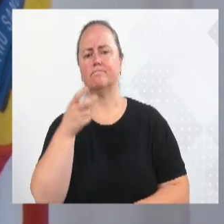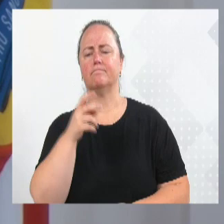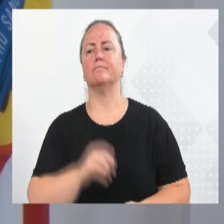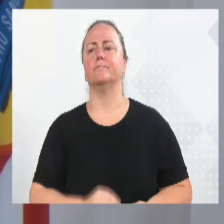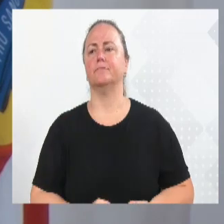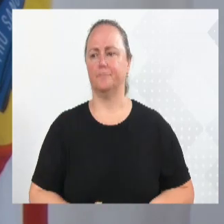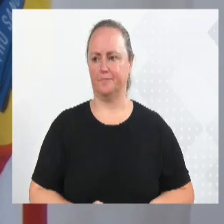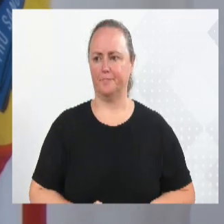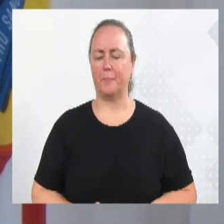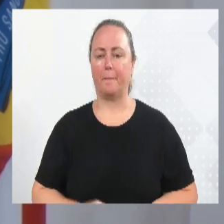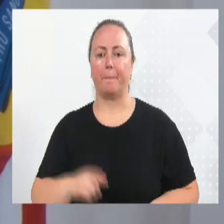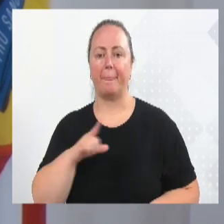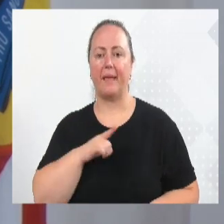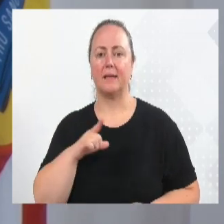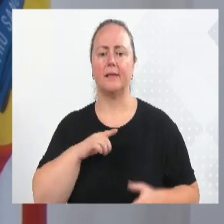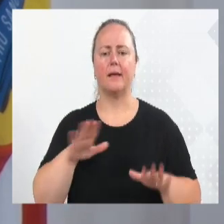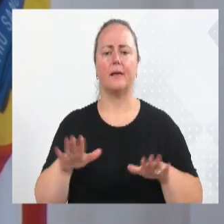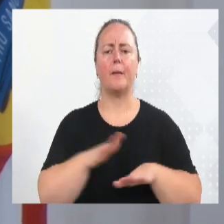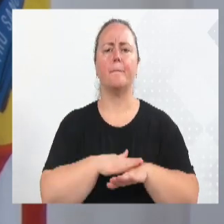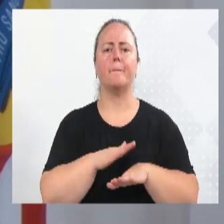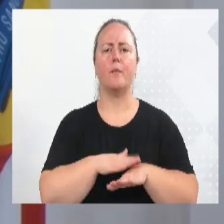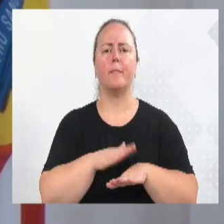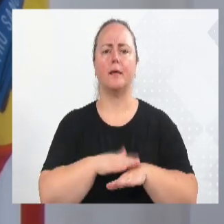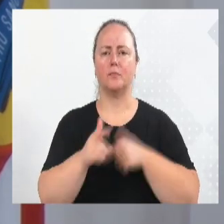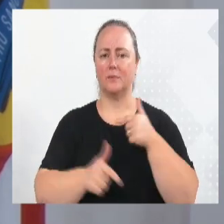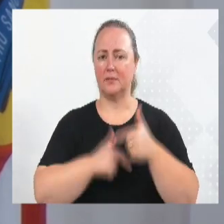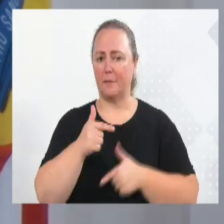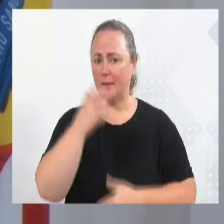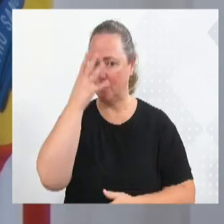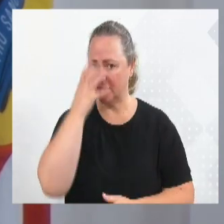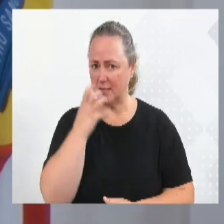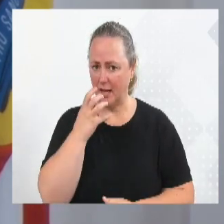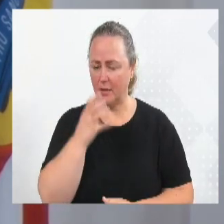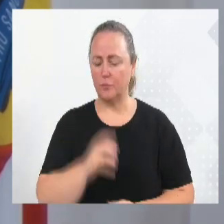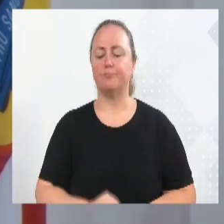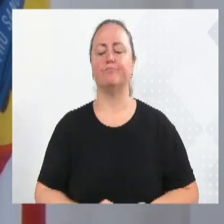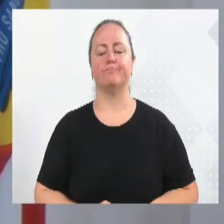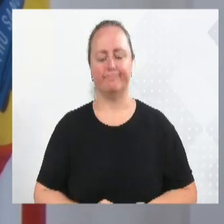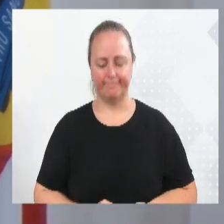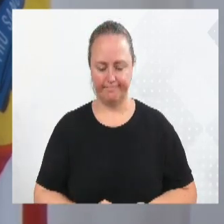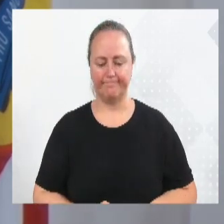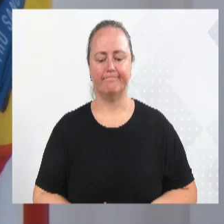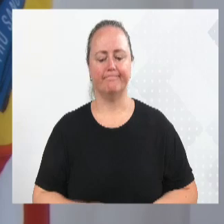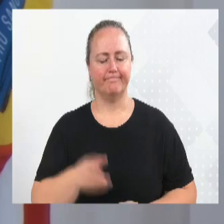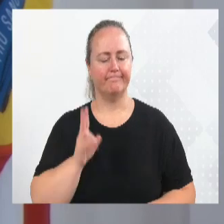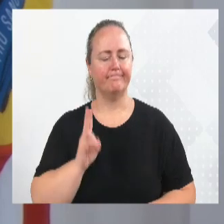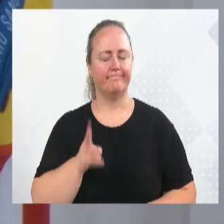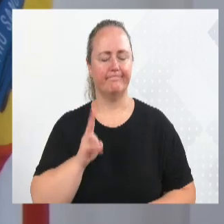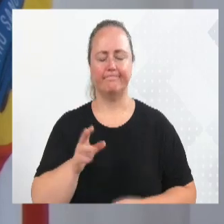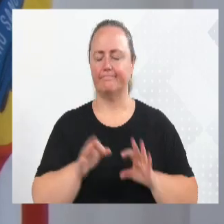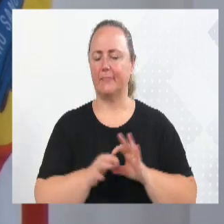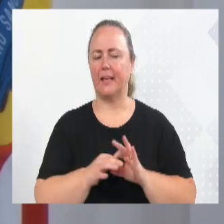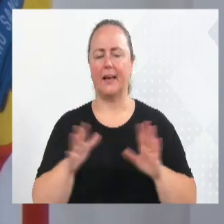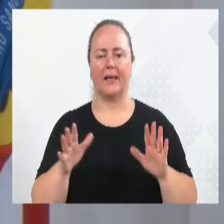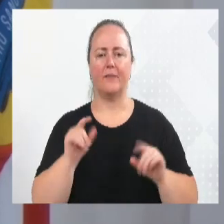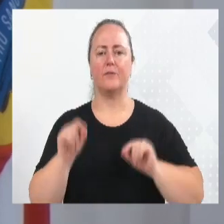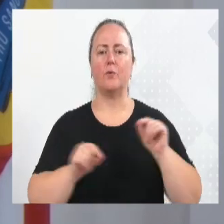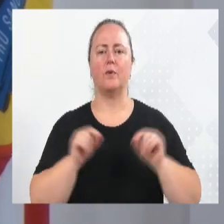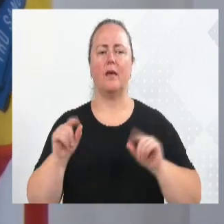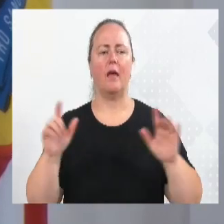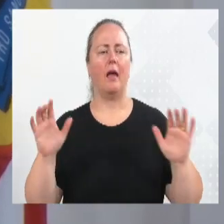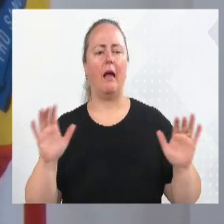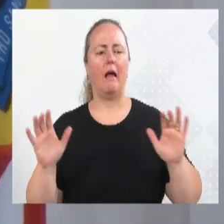existem as ondas mas o trabalho sério eu acredito muito nisso ele continua independentemente da zona e a população